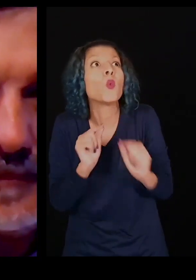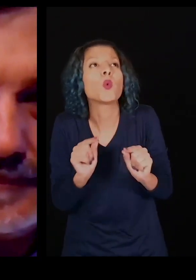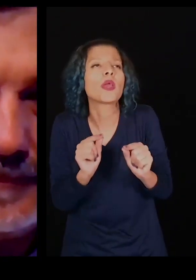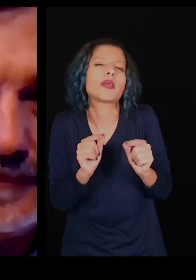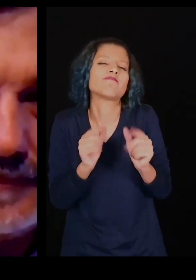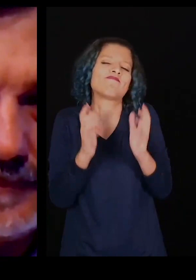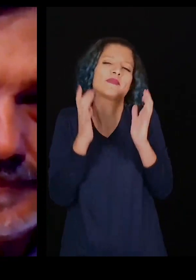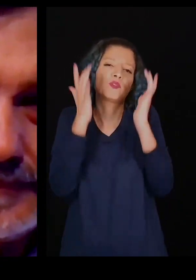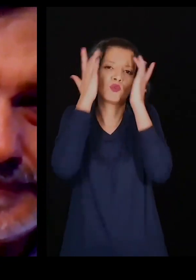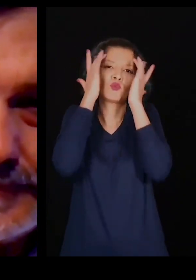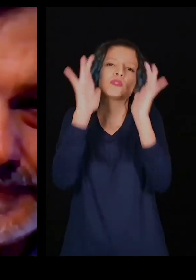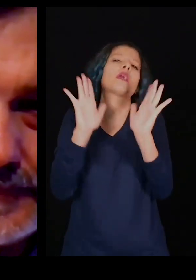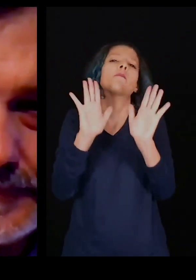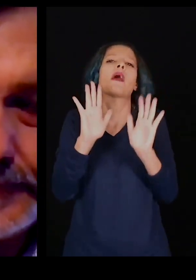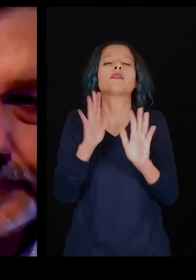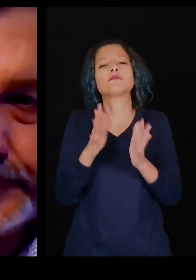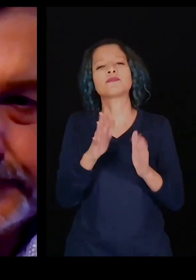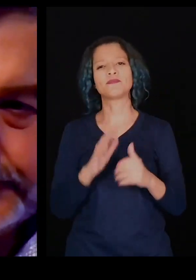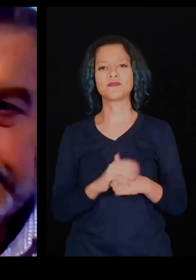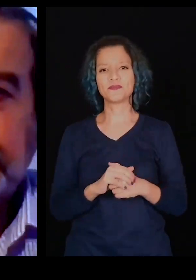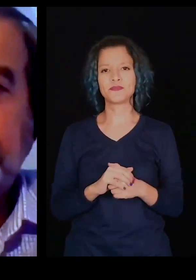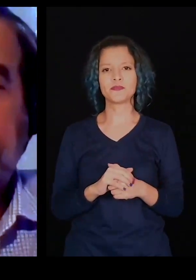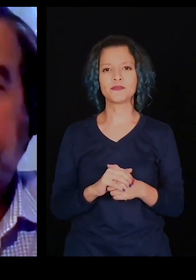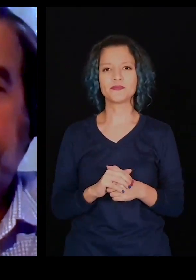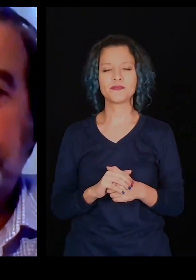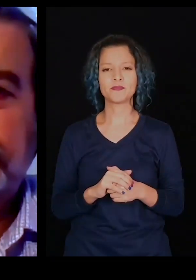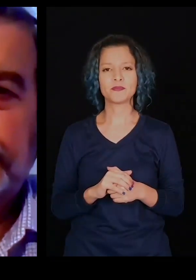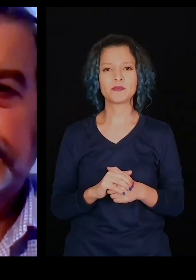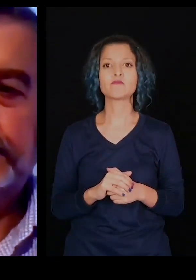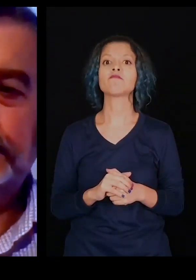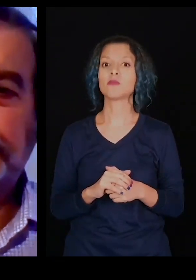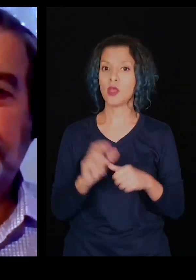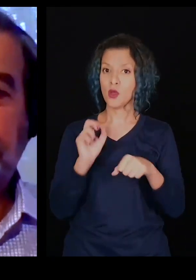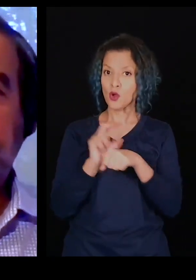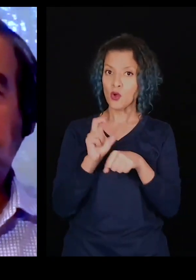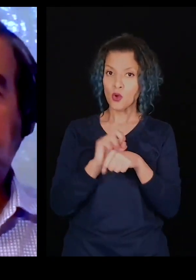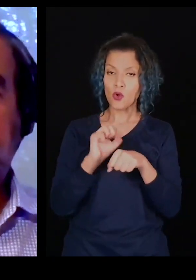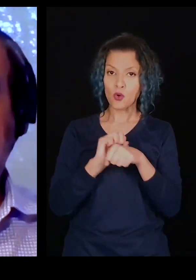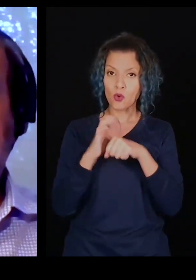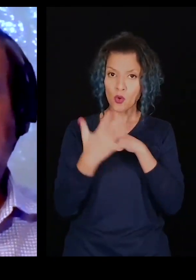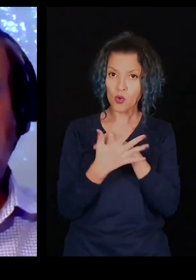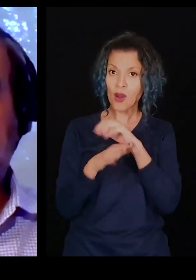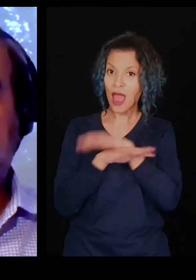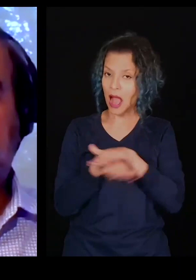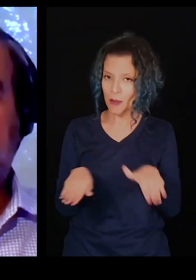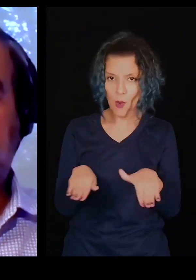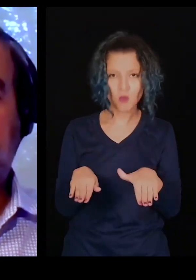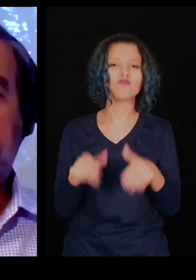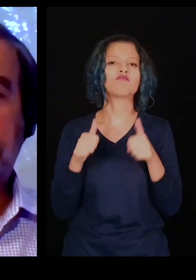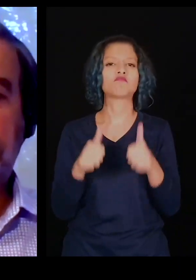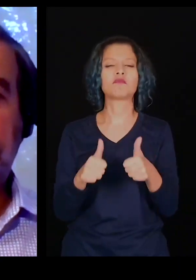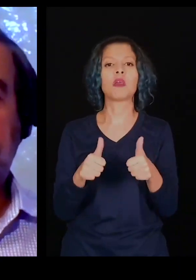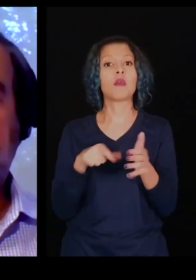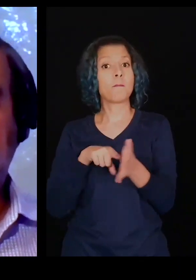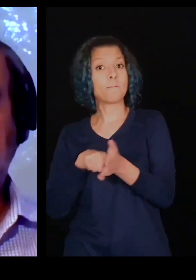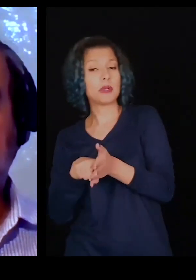a pandemia. A ciência, a pesquisa, a saúde e as pessoas